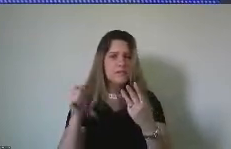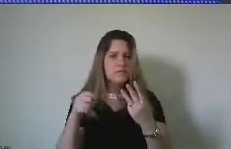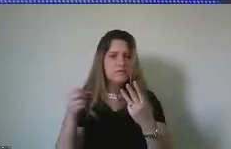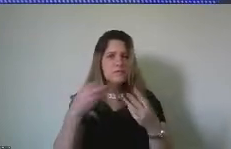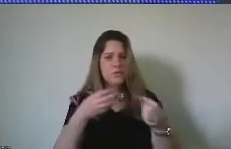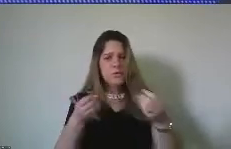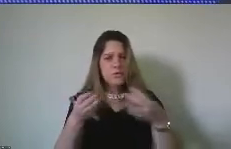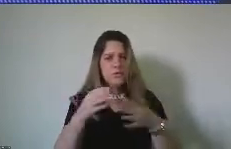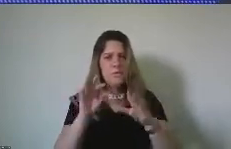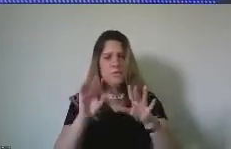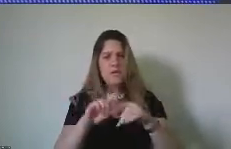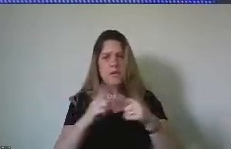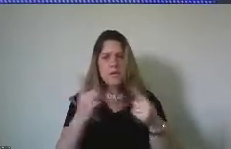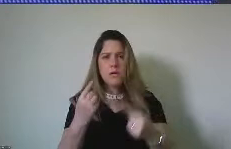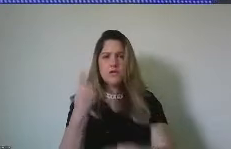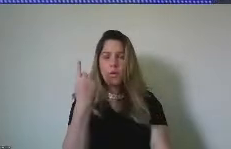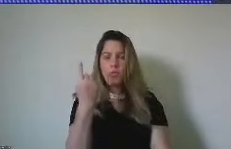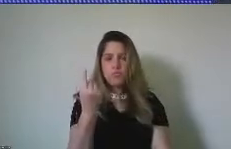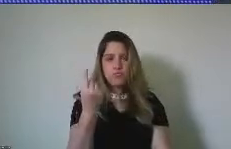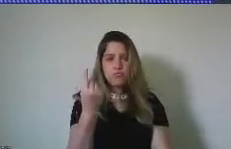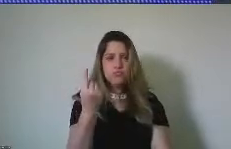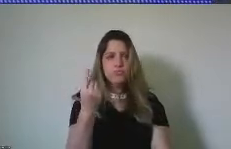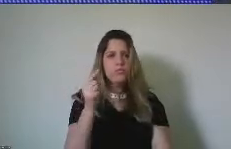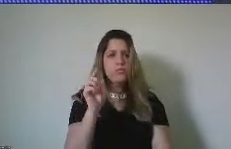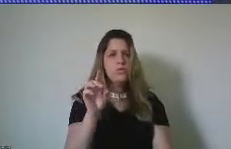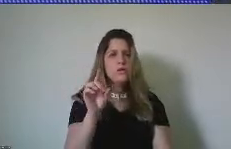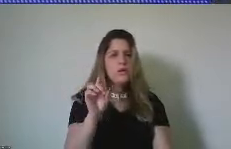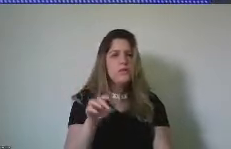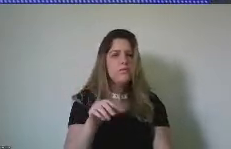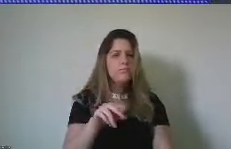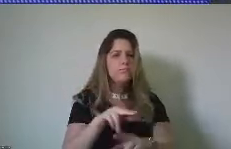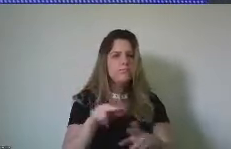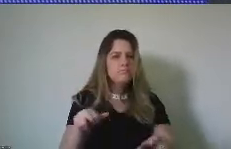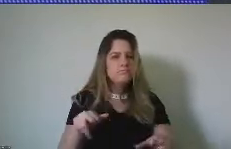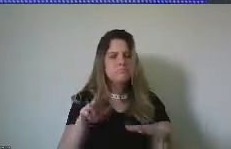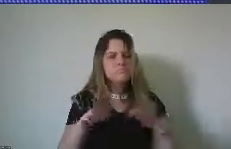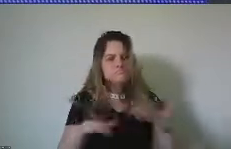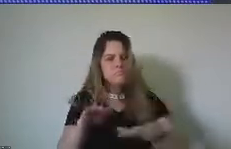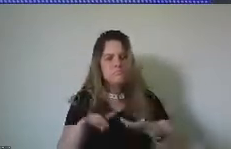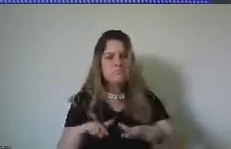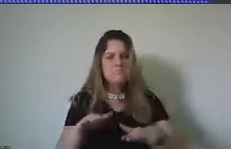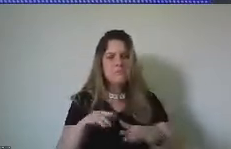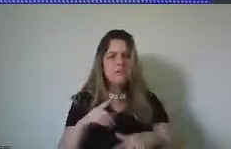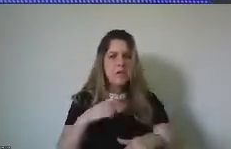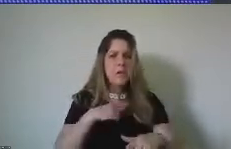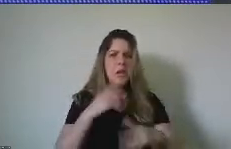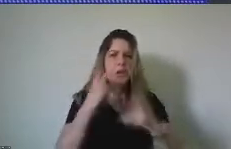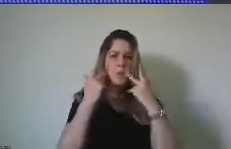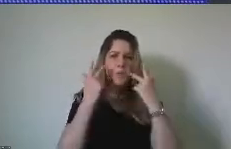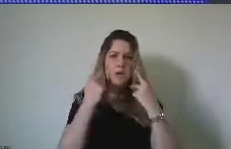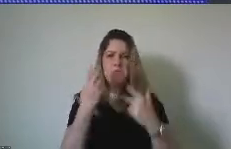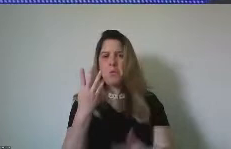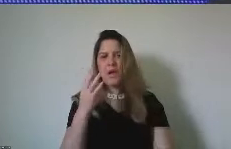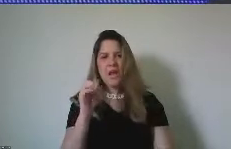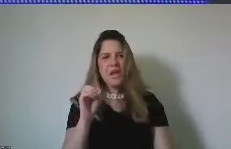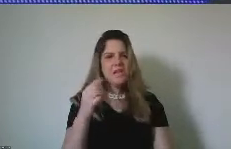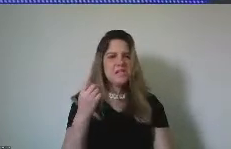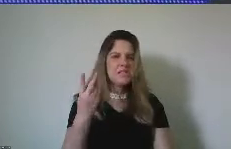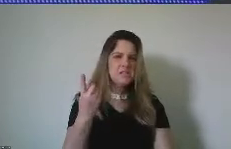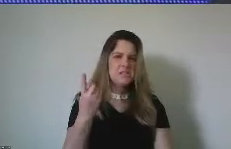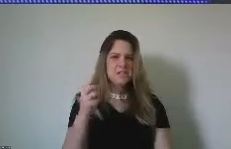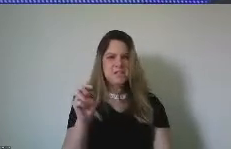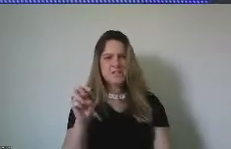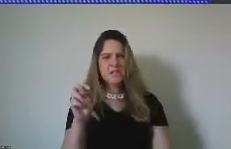e até aí atenção uma pela conta no entanto assim mas fazendo mais ou menos 60 40 65 35